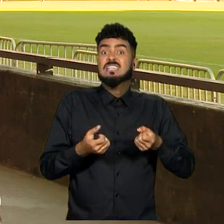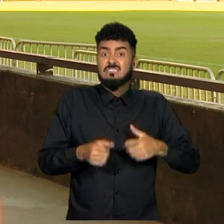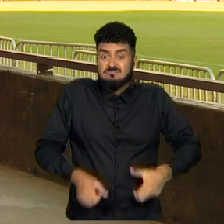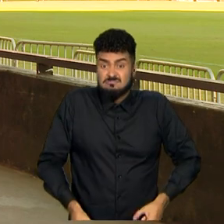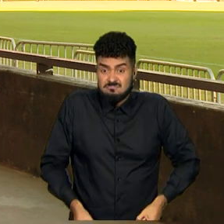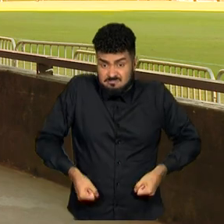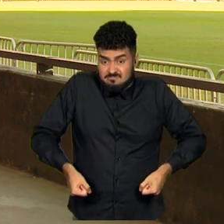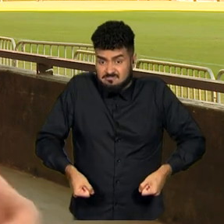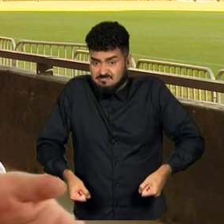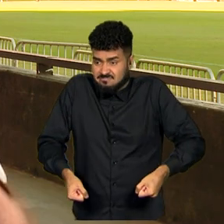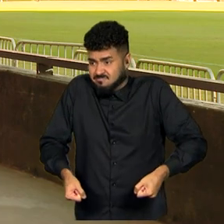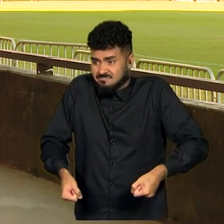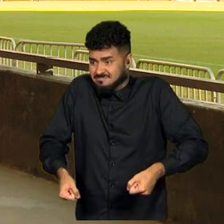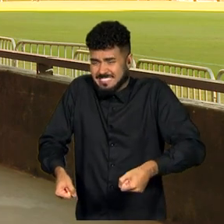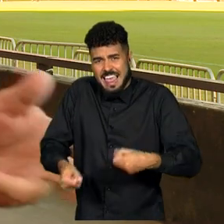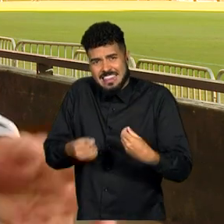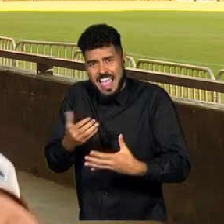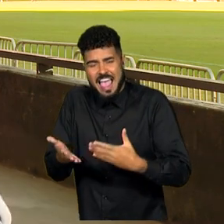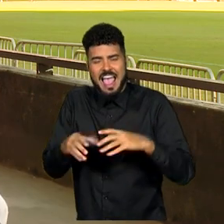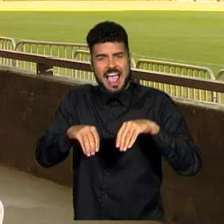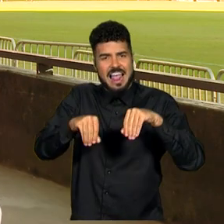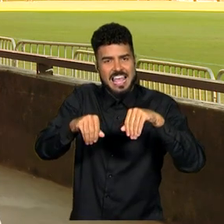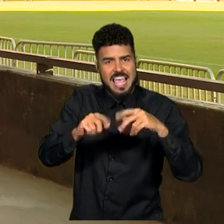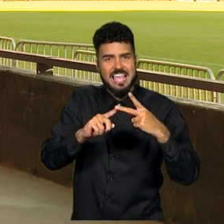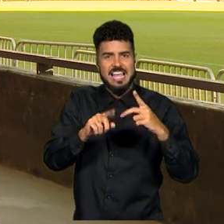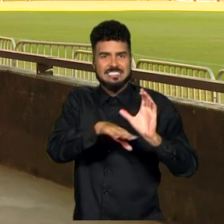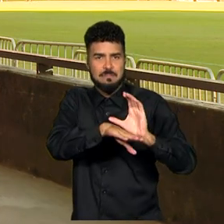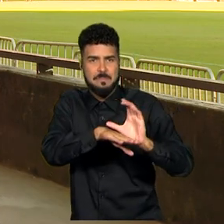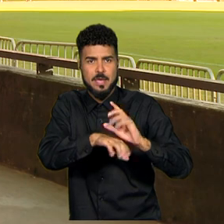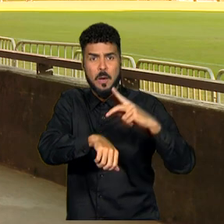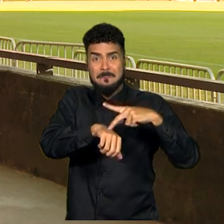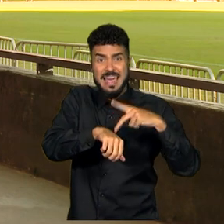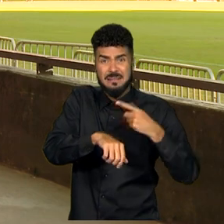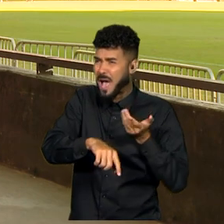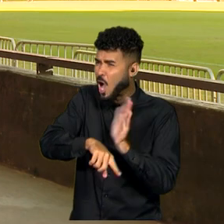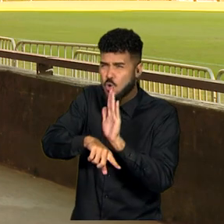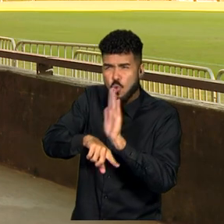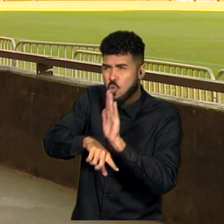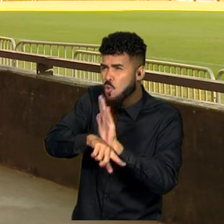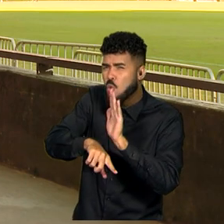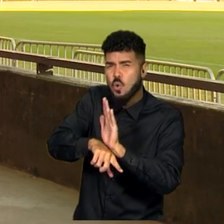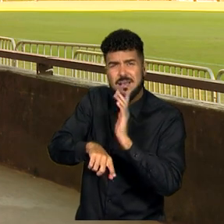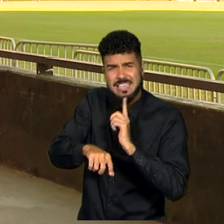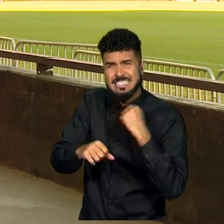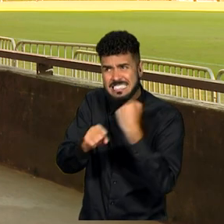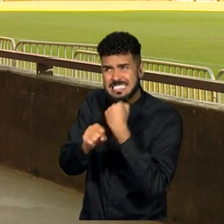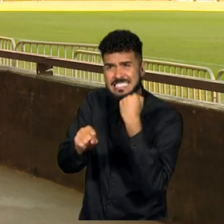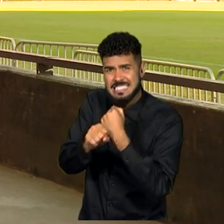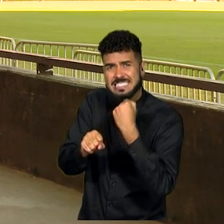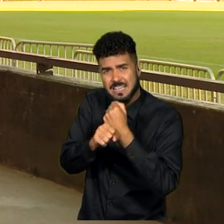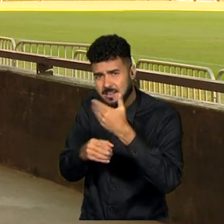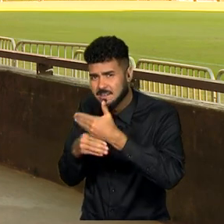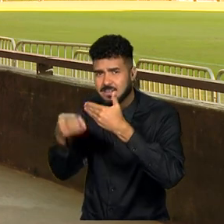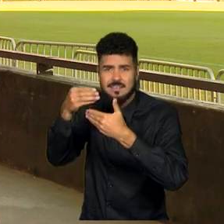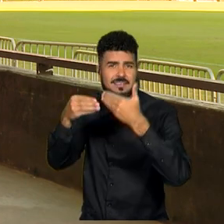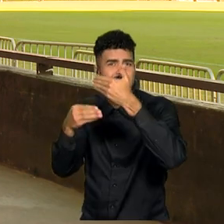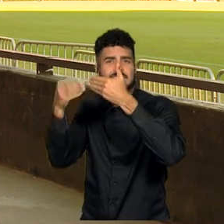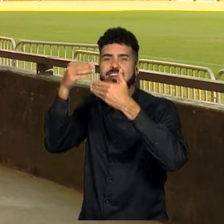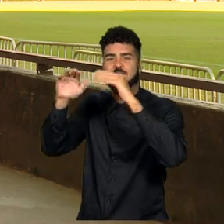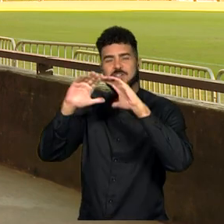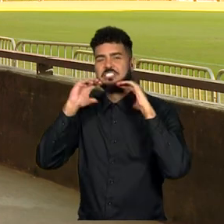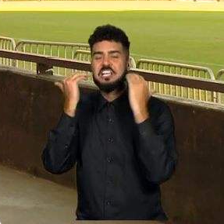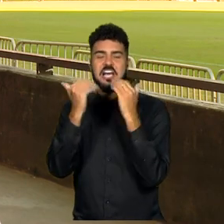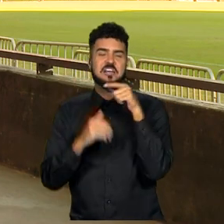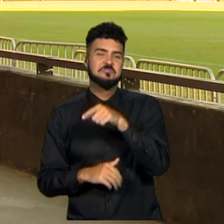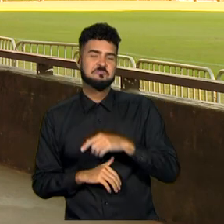carrinhos com areia, com cimento, com pedra, para de alguma forma contribuir para a construção do